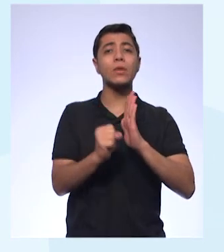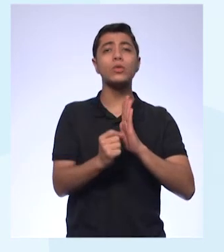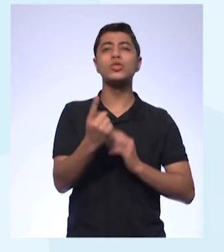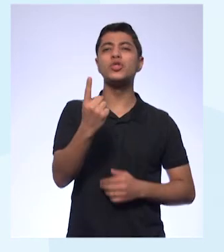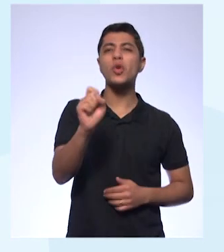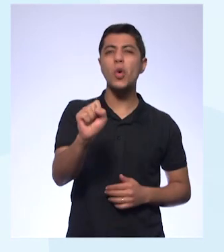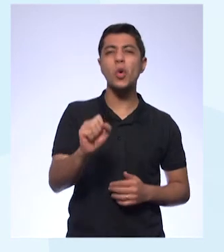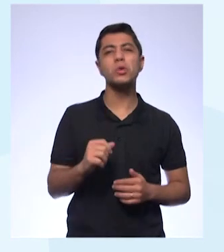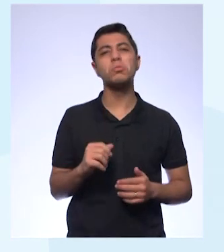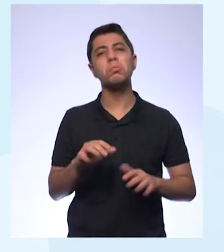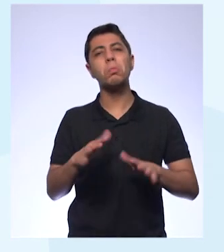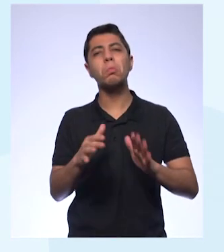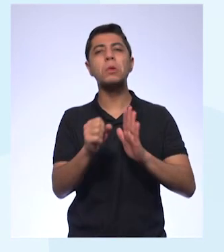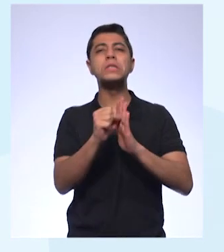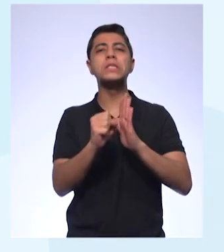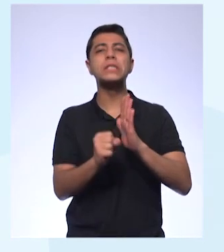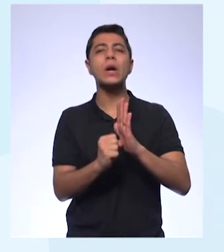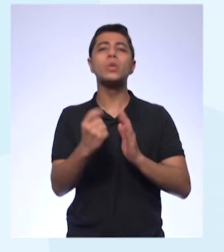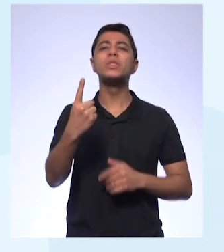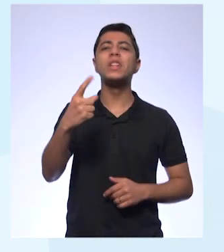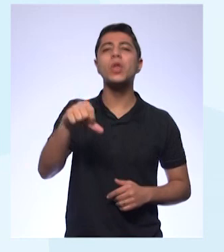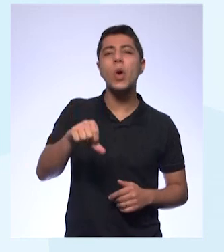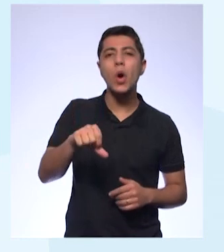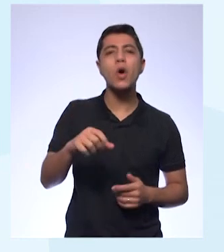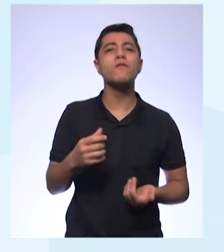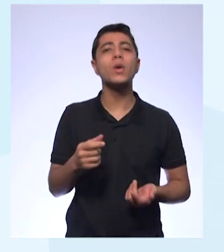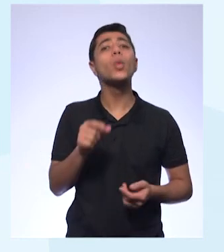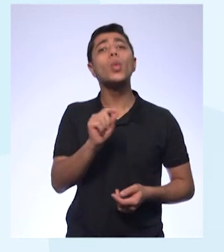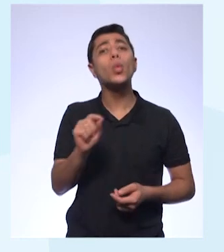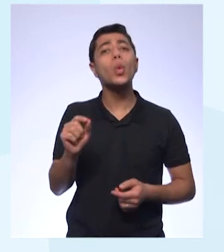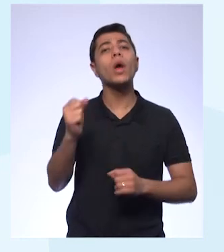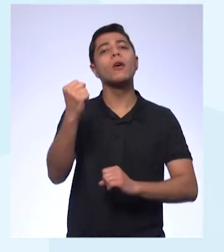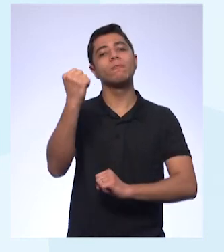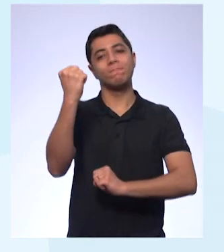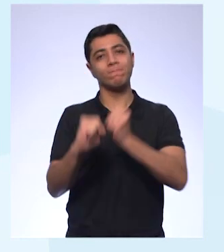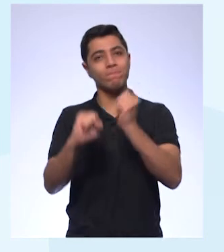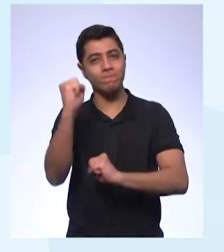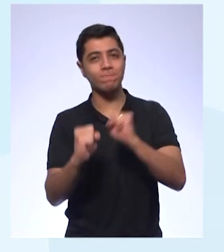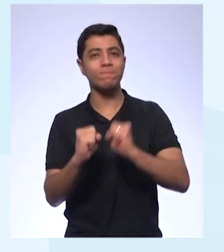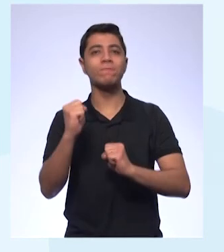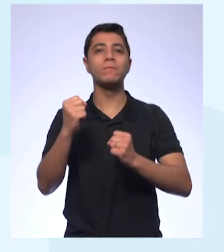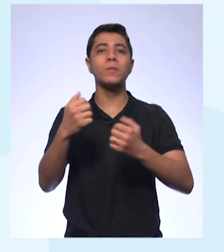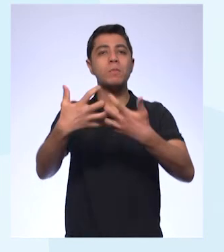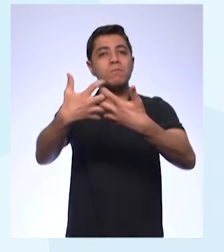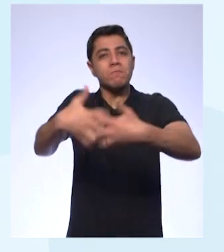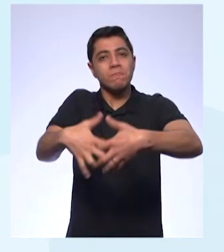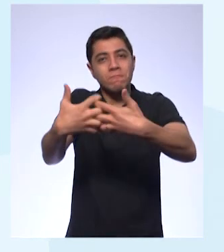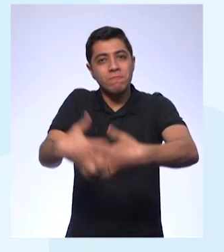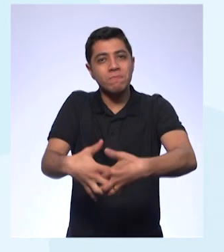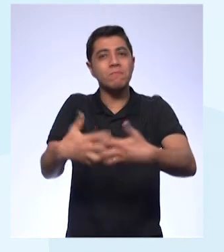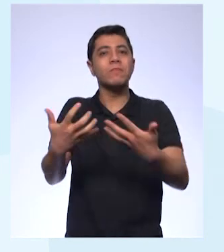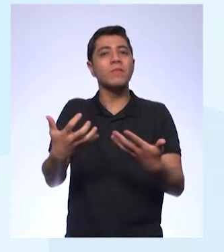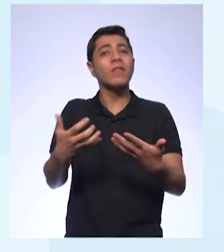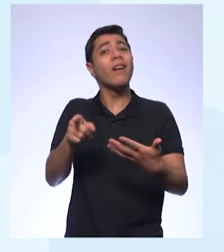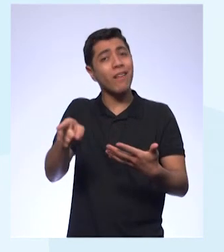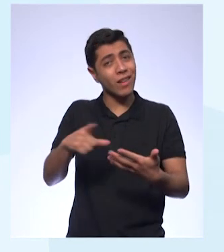da industrialização, da maquinofatura, então isso é muito marcante nesse período, nesse contexto. Nós vimos